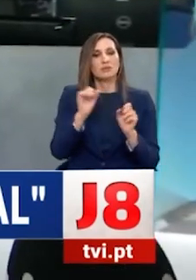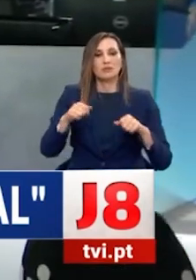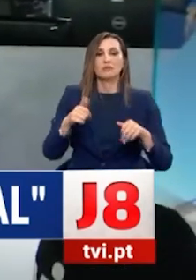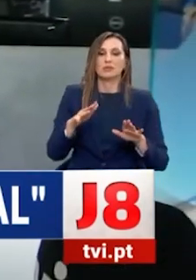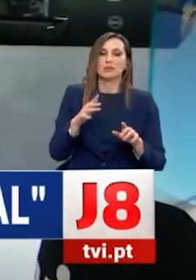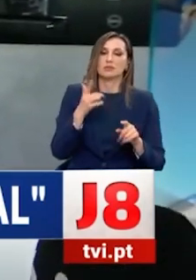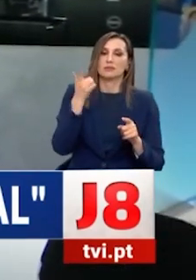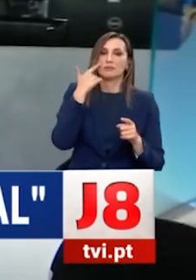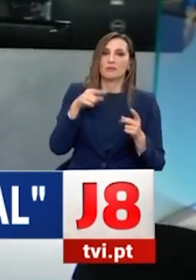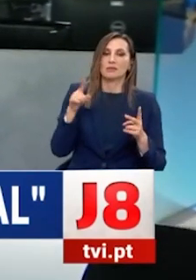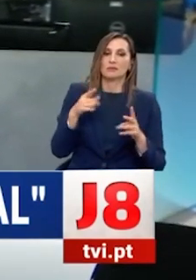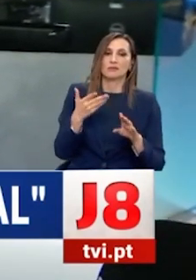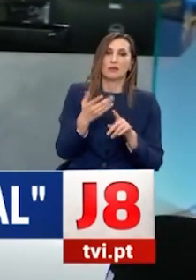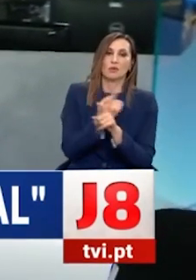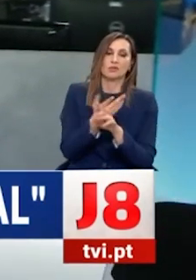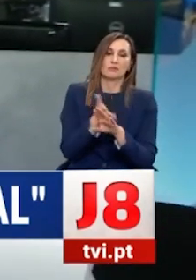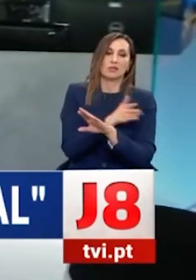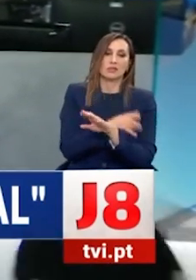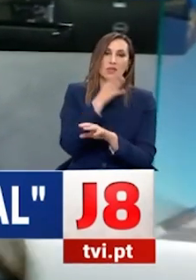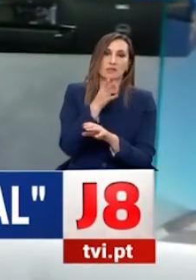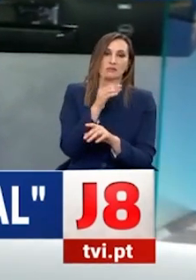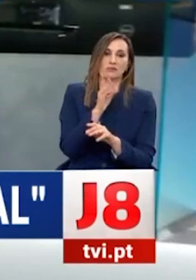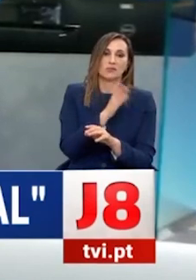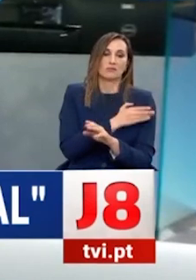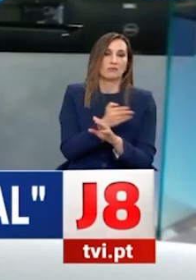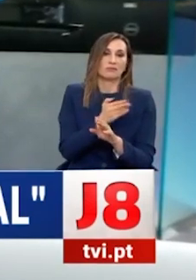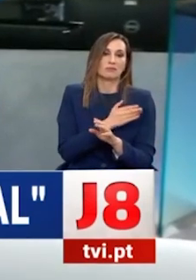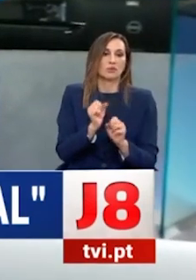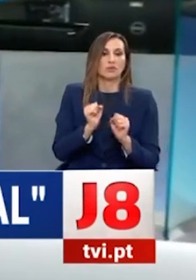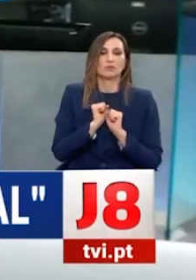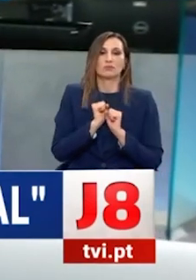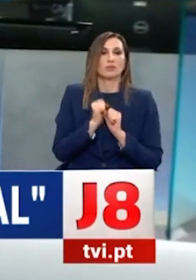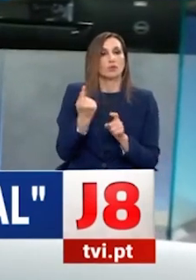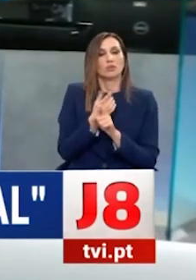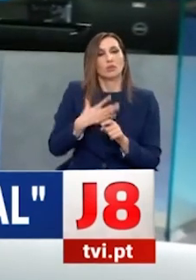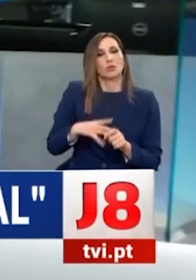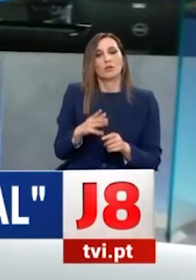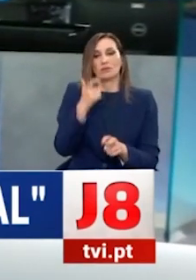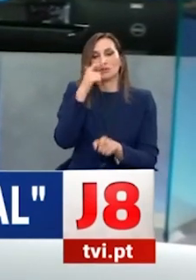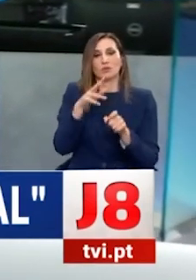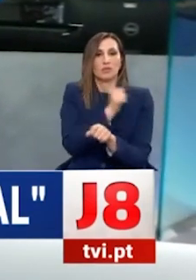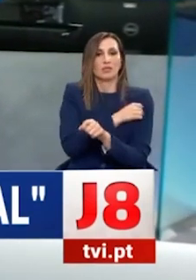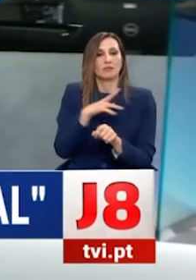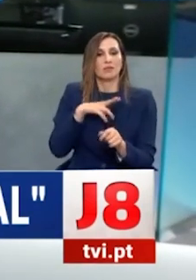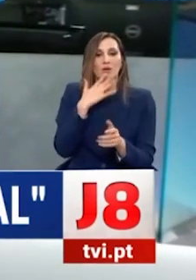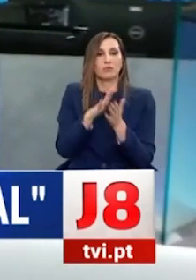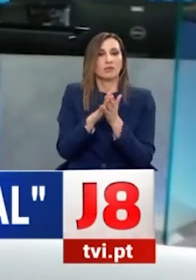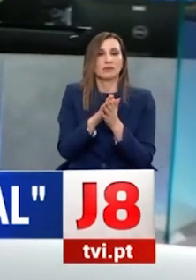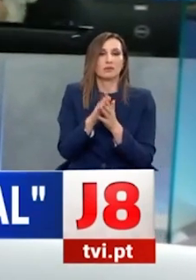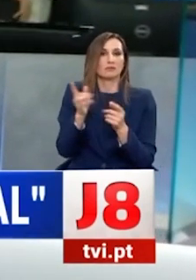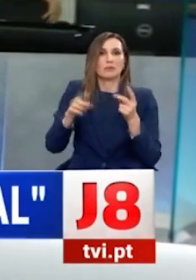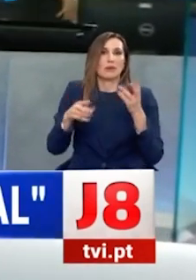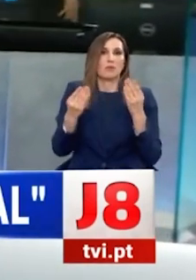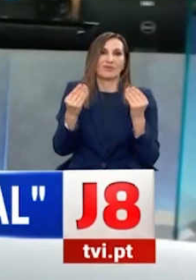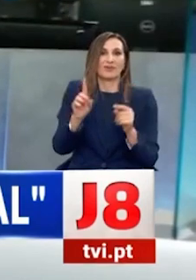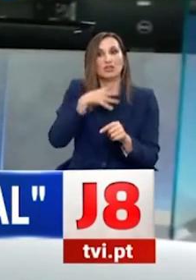muitos dos seus argumentos que já foi dizendo ao longo das últimas semanas. São as minhas bandeiras, são aquilo que eu quero que os portugueses hoje são em casa. Isto é uma oportunidade que nós não temos muitas vezes,